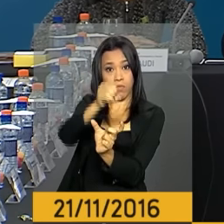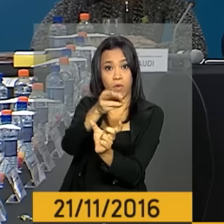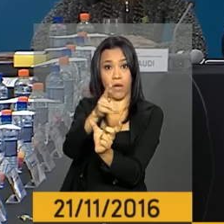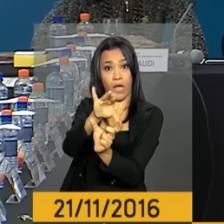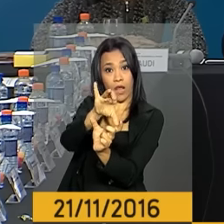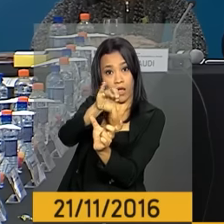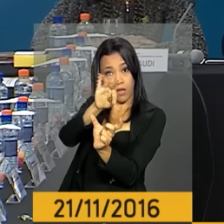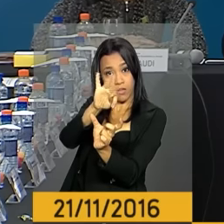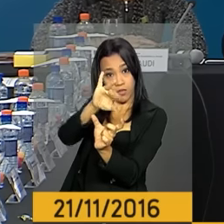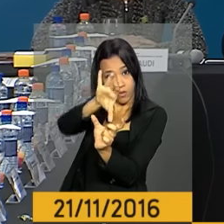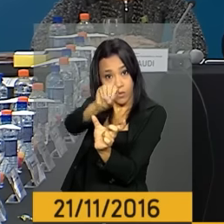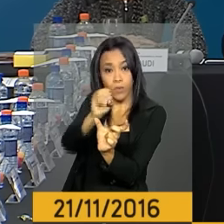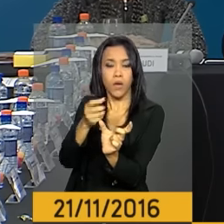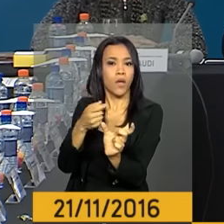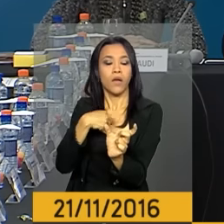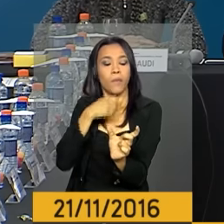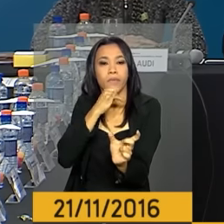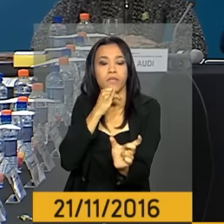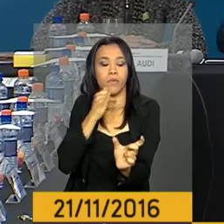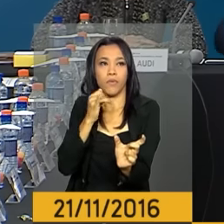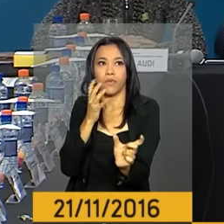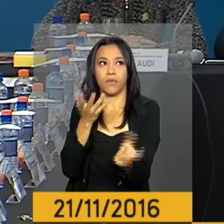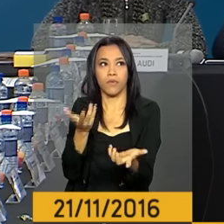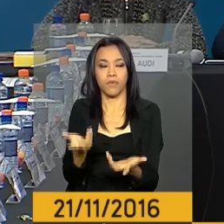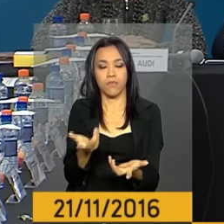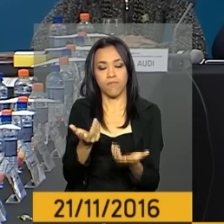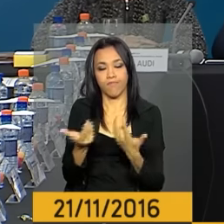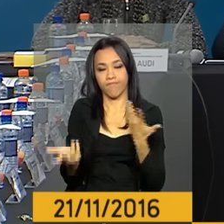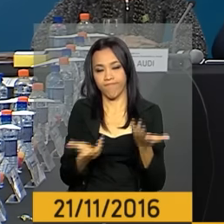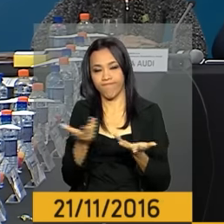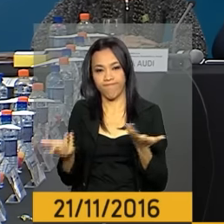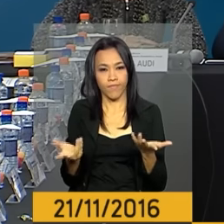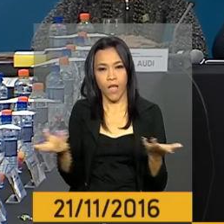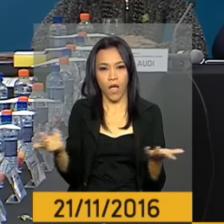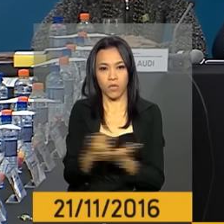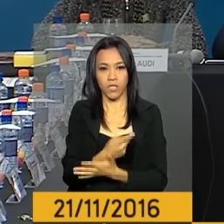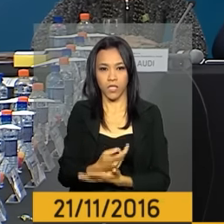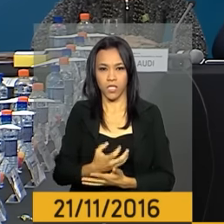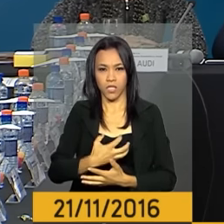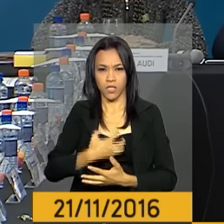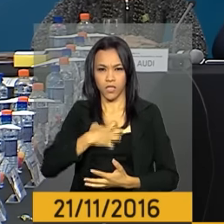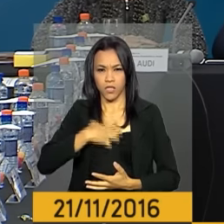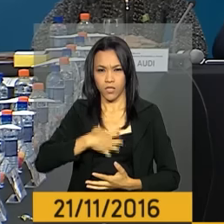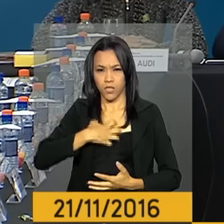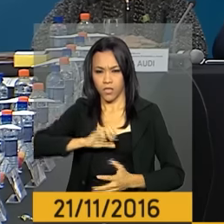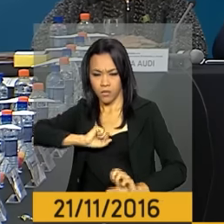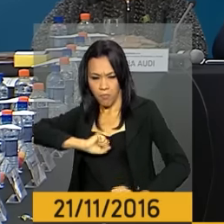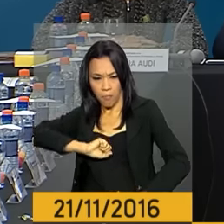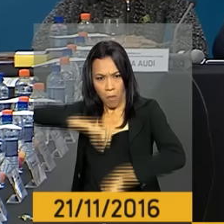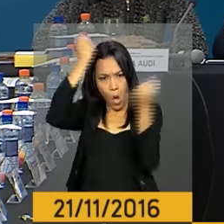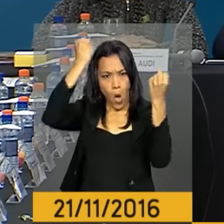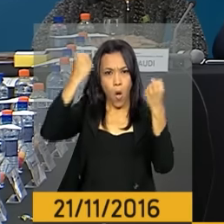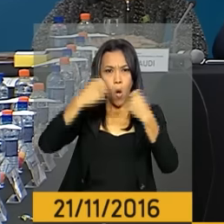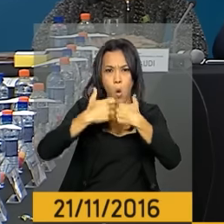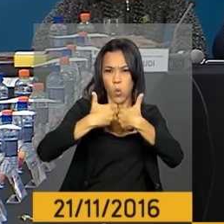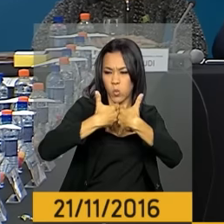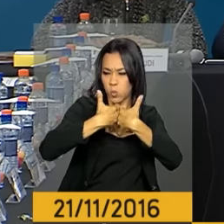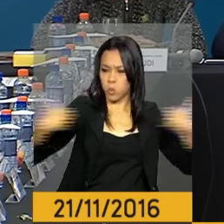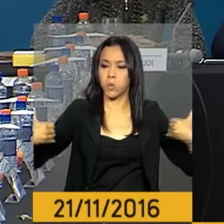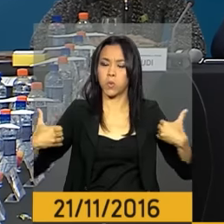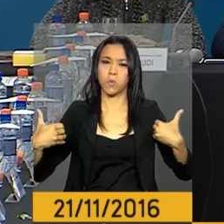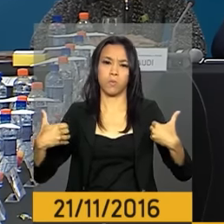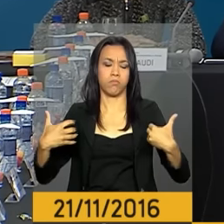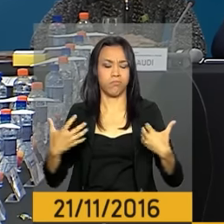cisão, vou talvez exagerar a palavra, mas uma cisão raivosa entre os vários brasileiros.